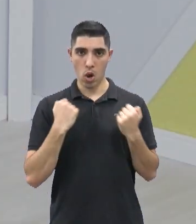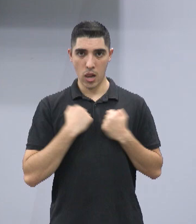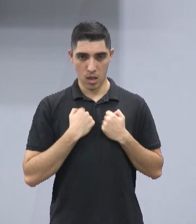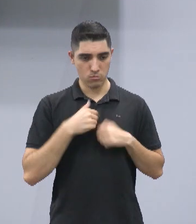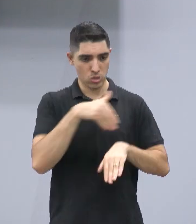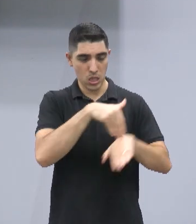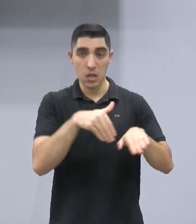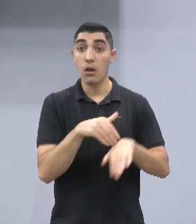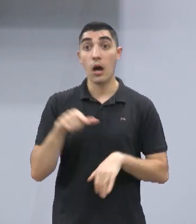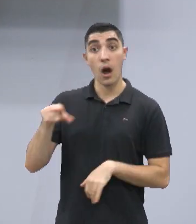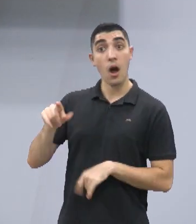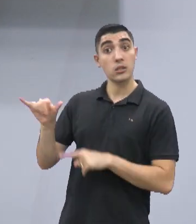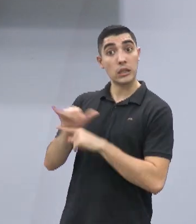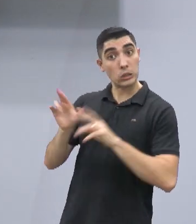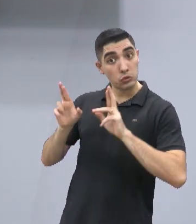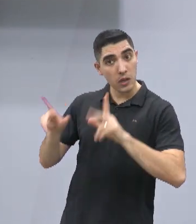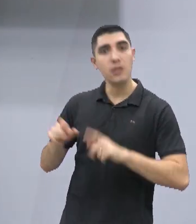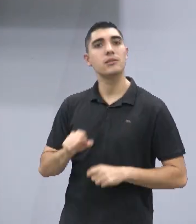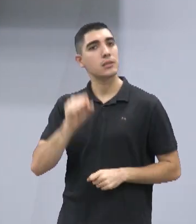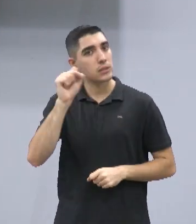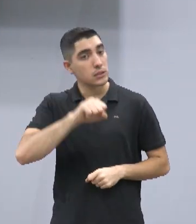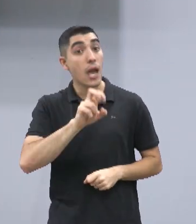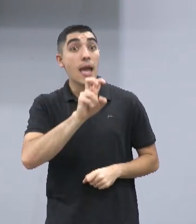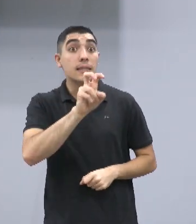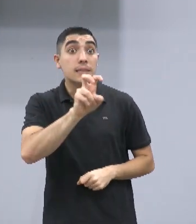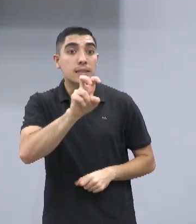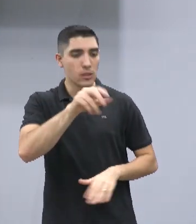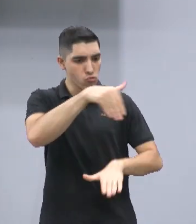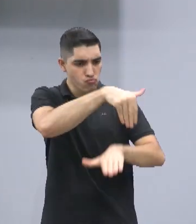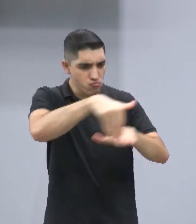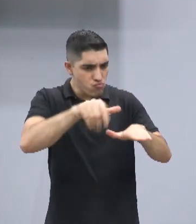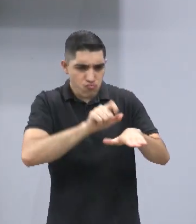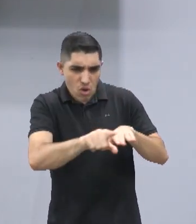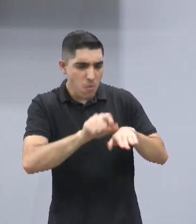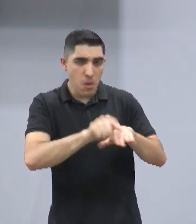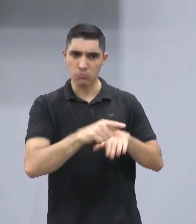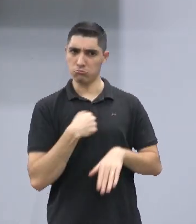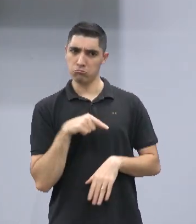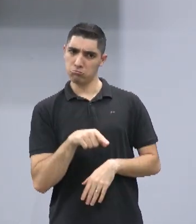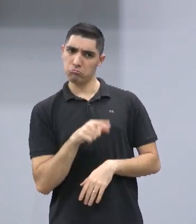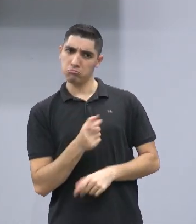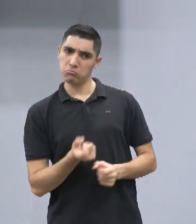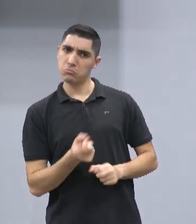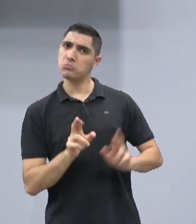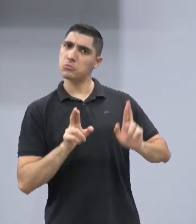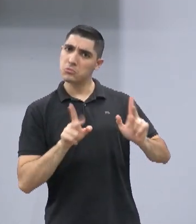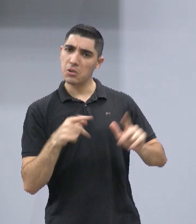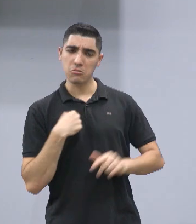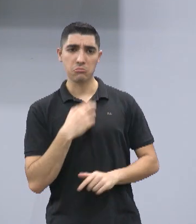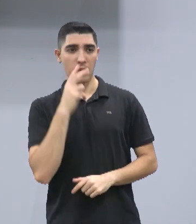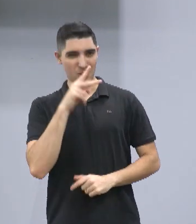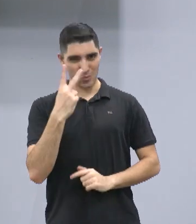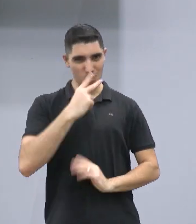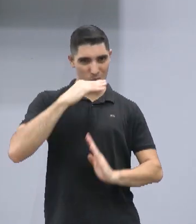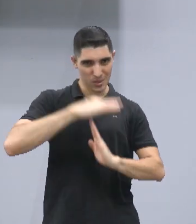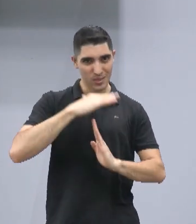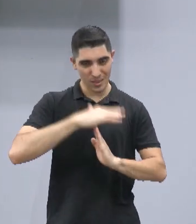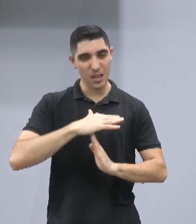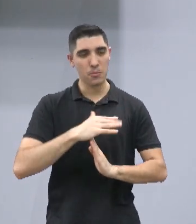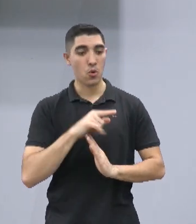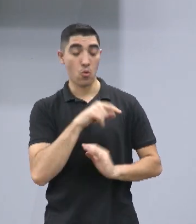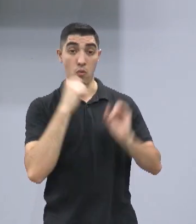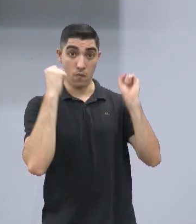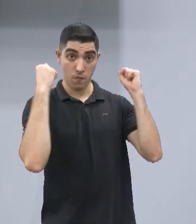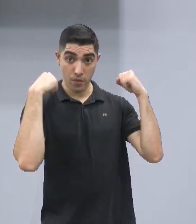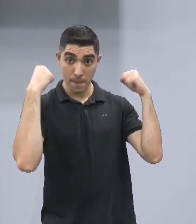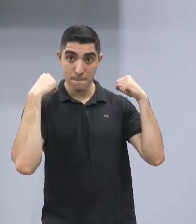né? Sim, elas jogam com 5 no ataque. Eu nunca vi algo parecido. Então, no segundo tempo, principalmente do meio para o final, o Femali encurralou